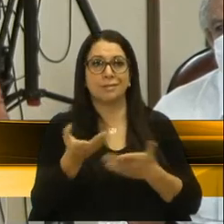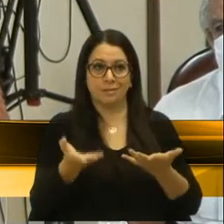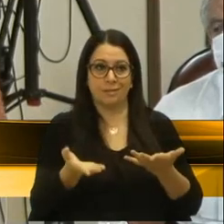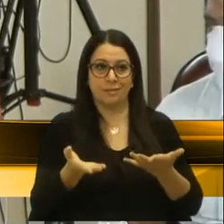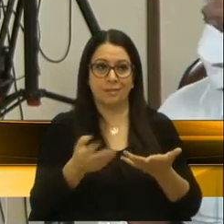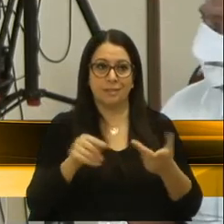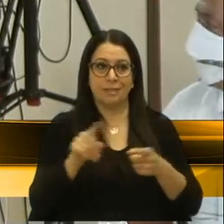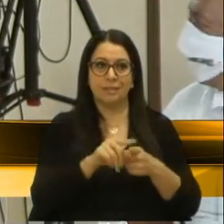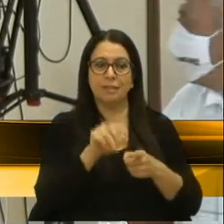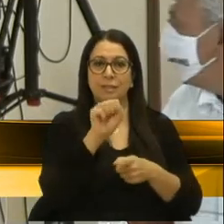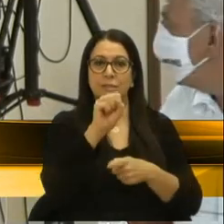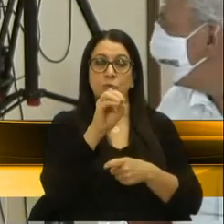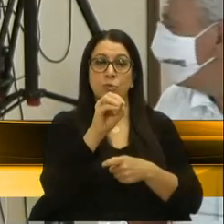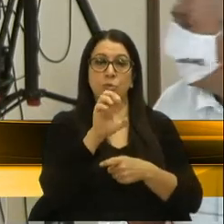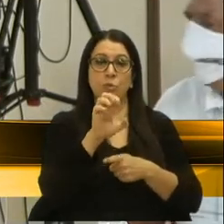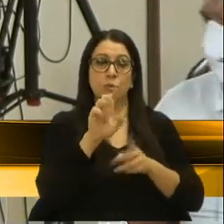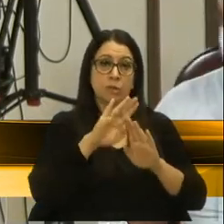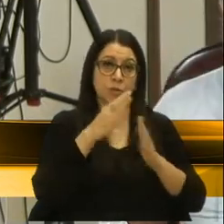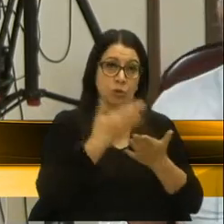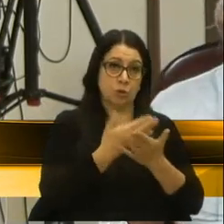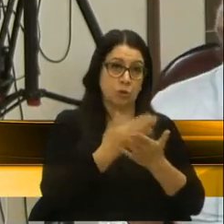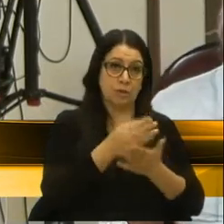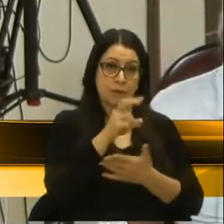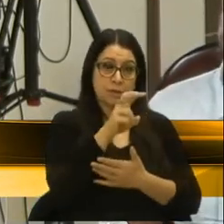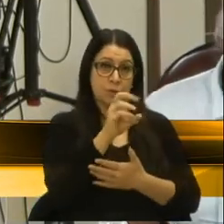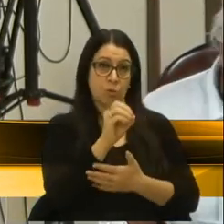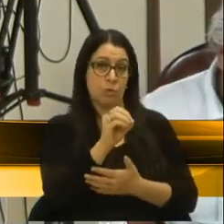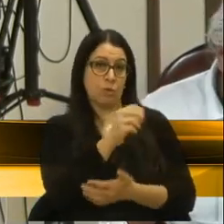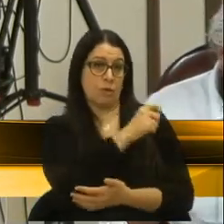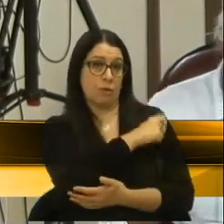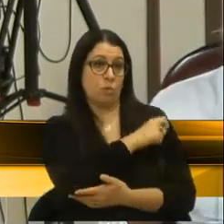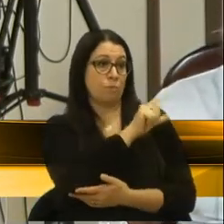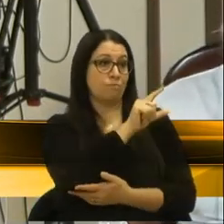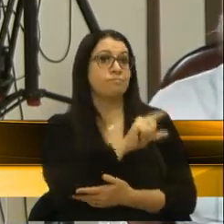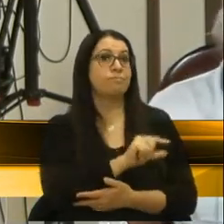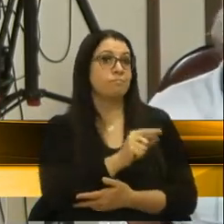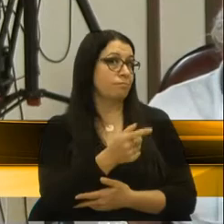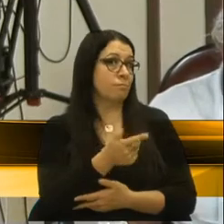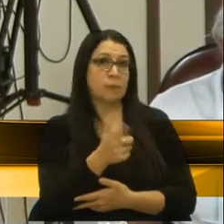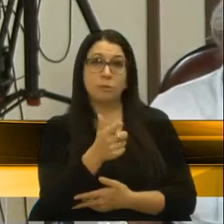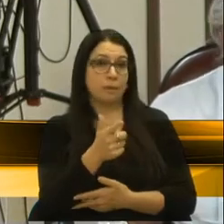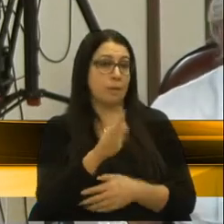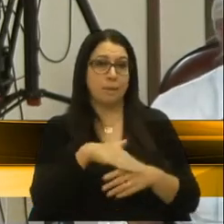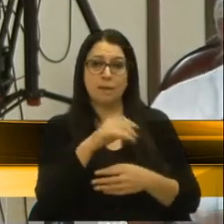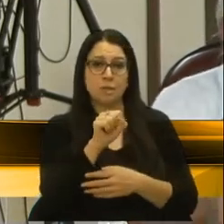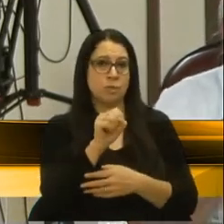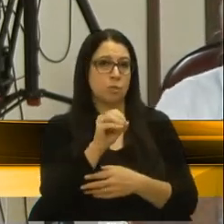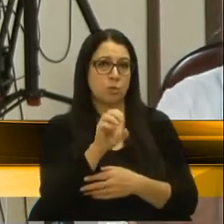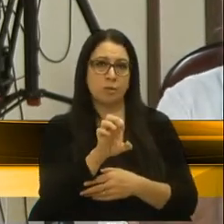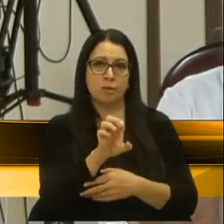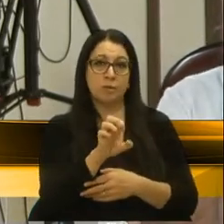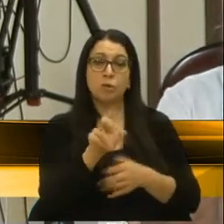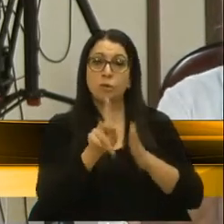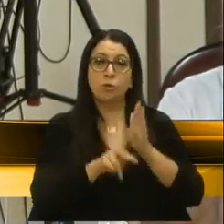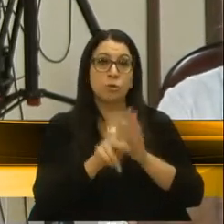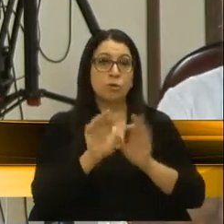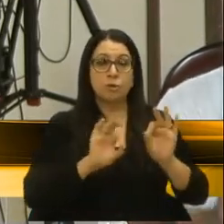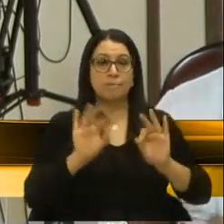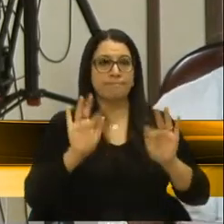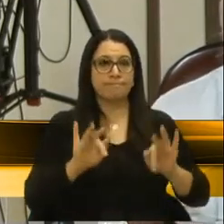o SOI, a escola ficou com 50 alunos a menos, não tem mais SOI, e o projeto também não tem